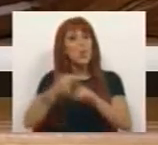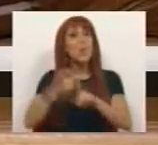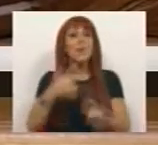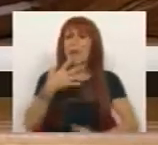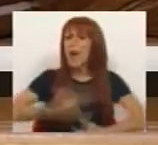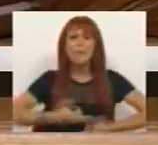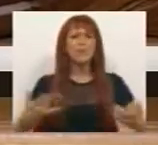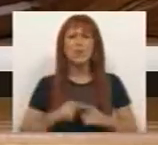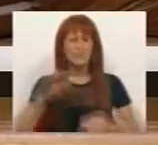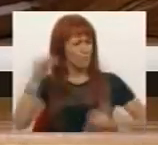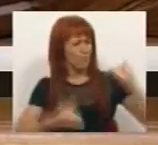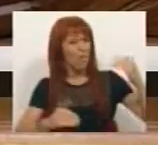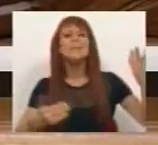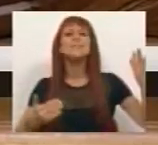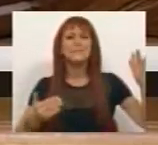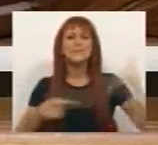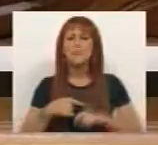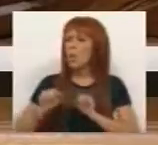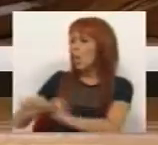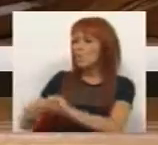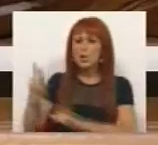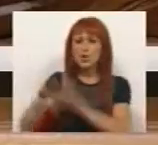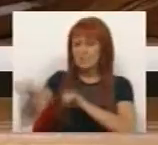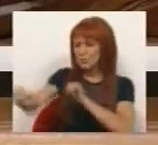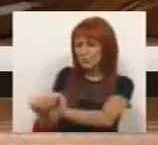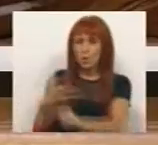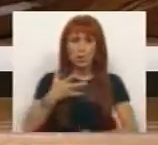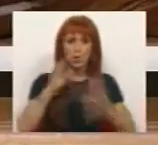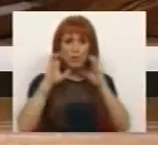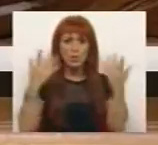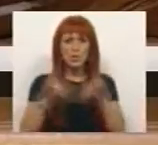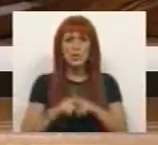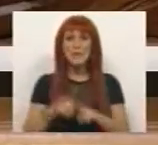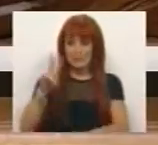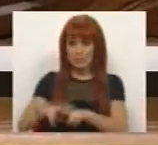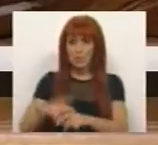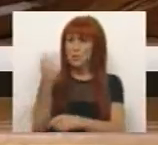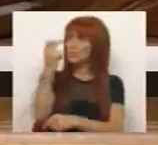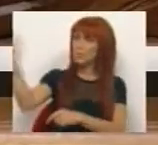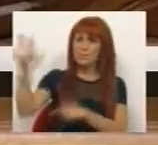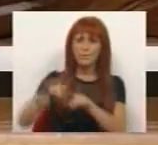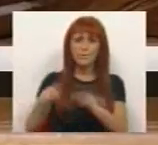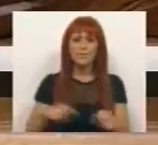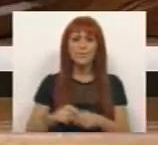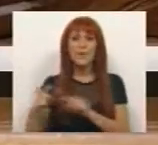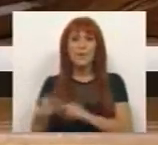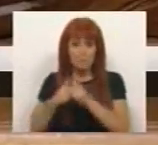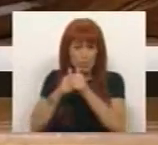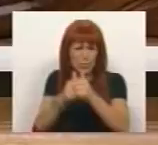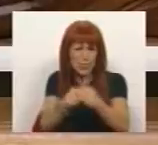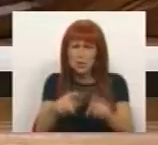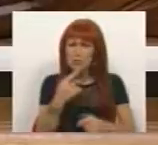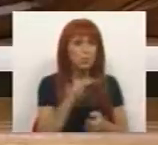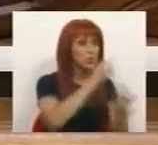combate absolutamente desigual. Opositor ao regime fascista, o Dr. Mário Soares foi preso, exilado, deportado e perseguido,